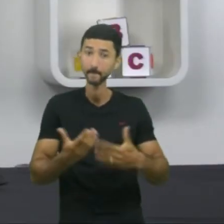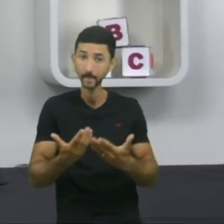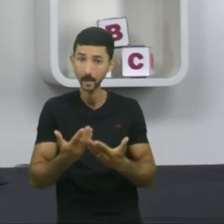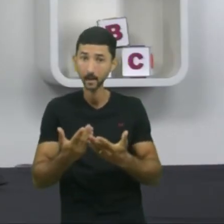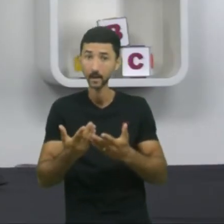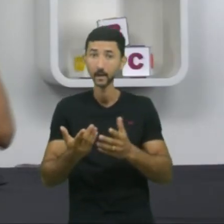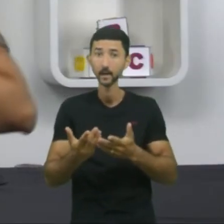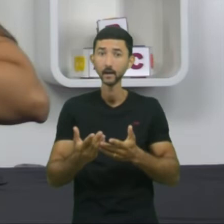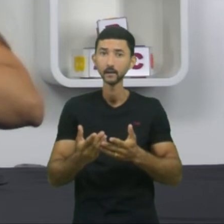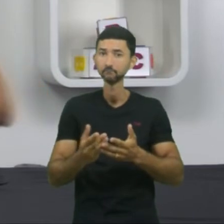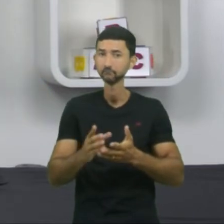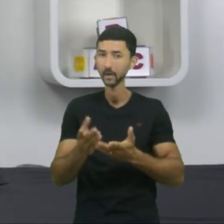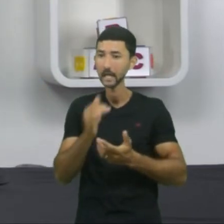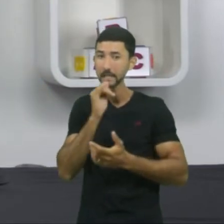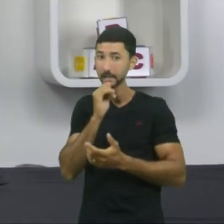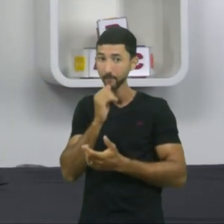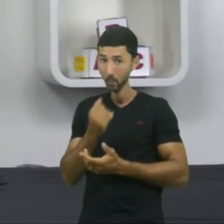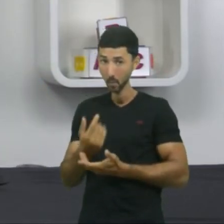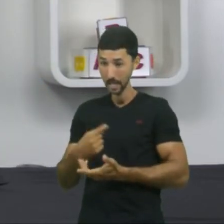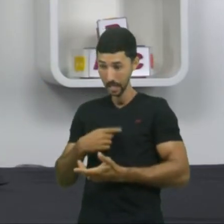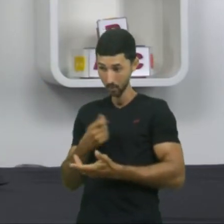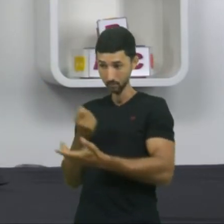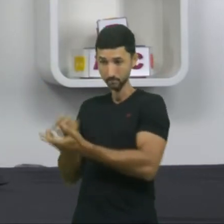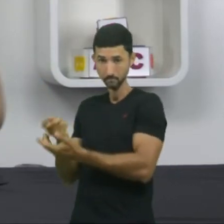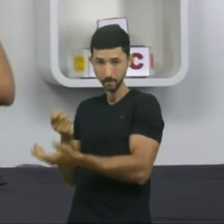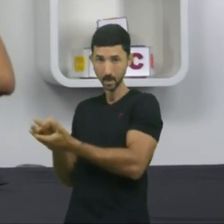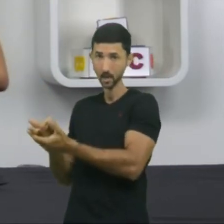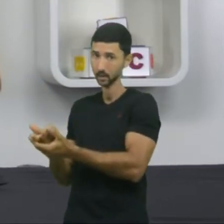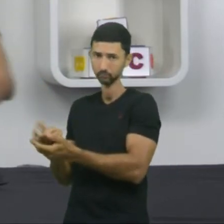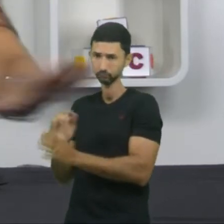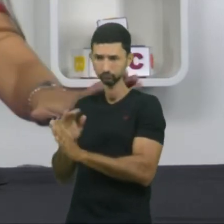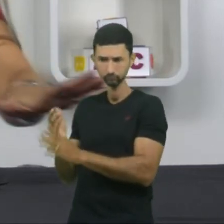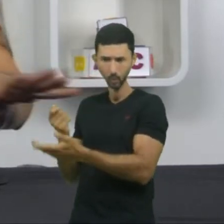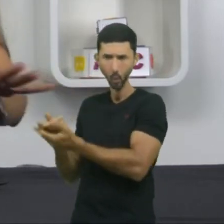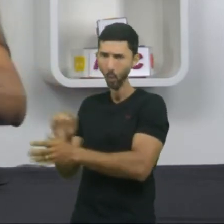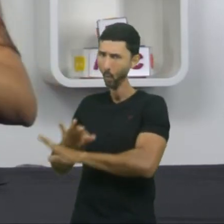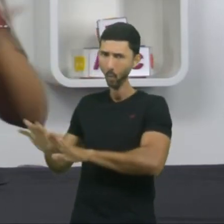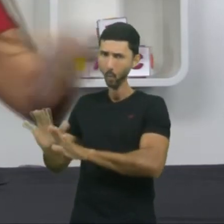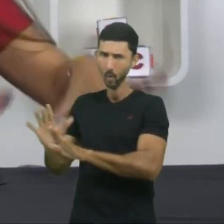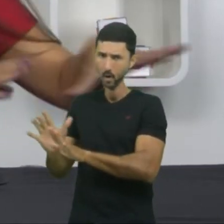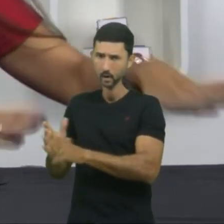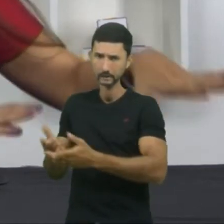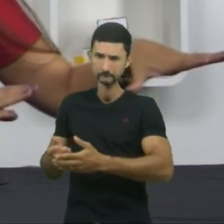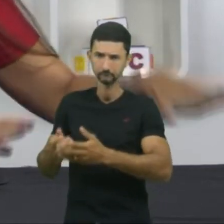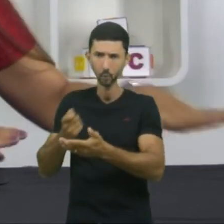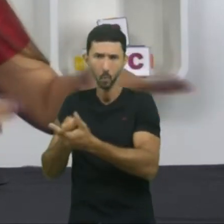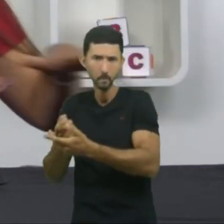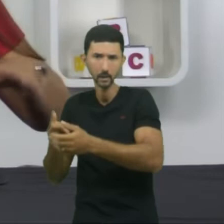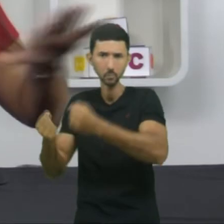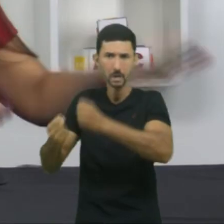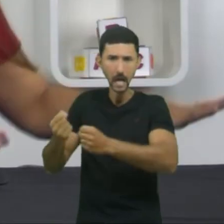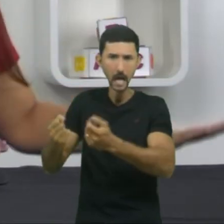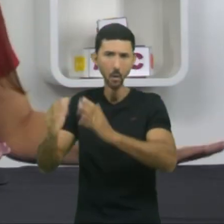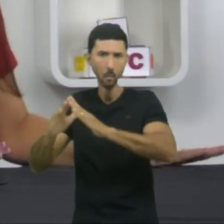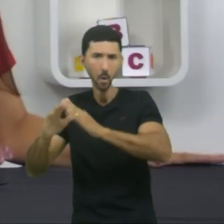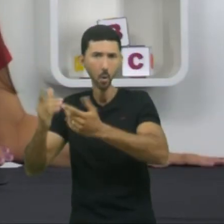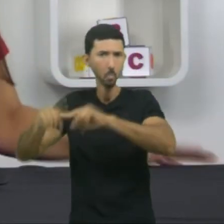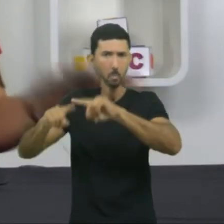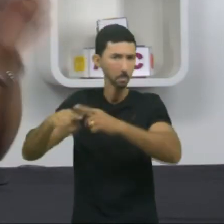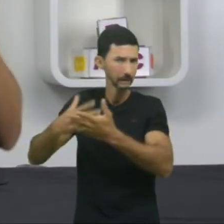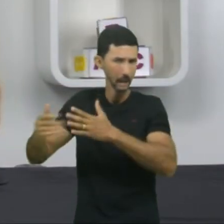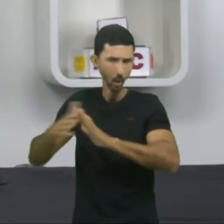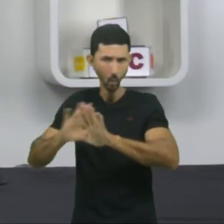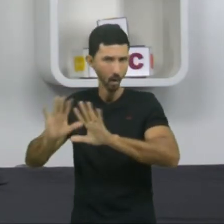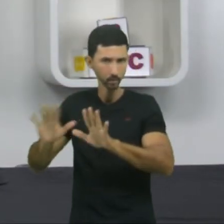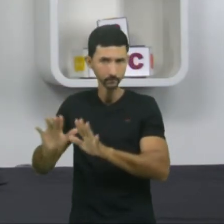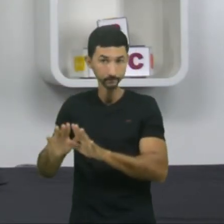caso, não é você que paga os juros para o banco. Você não está comprando nada do banco, nem carro, nem moto, nem casa, nem objeto. É